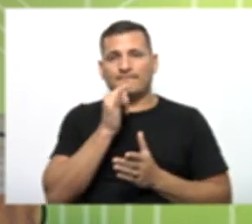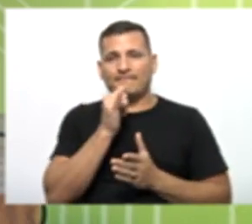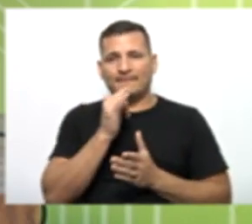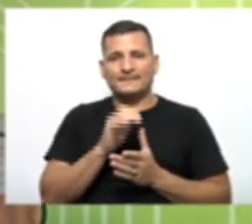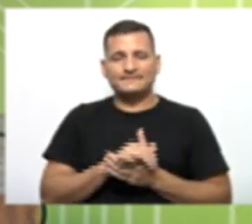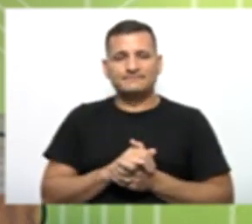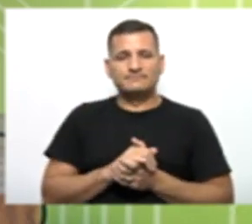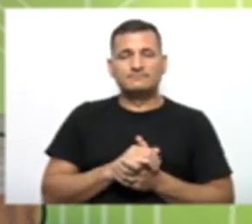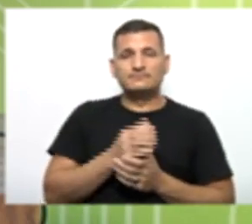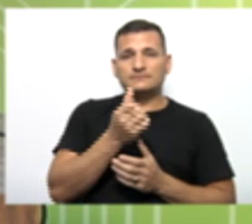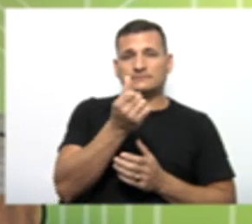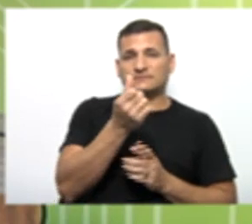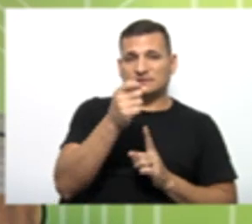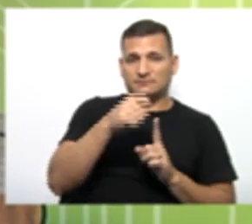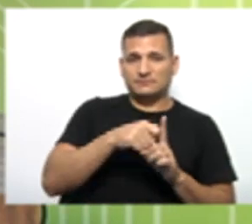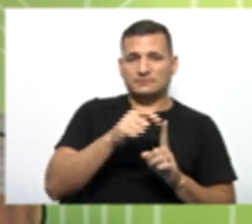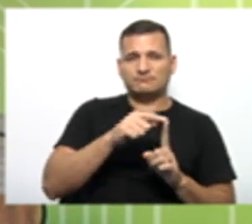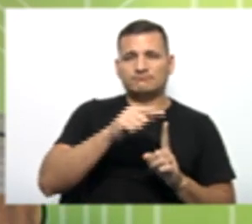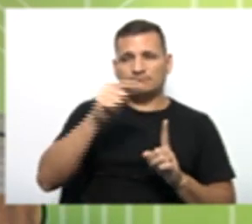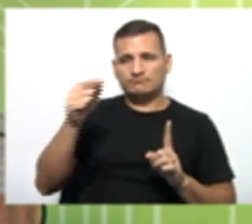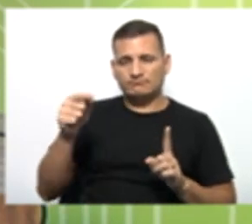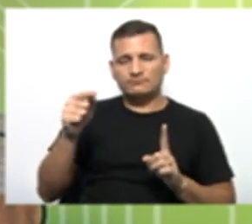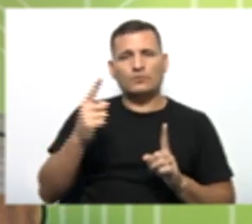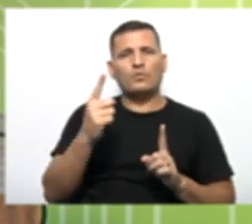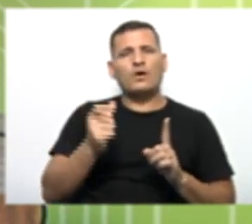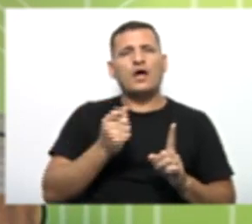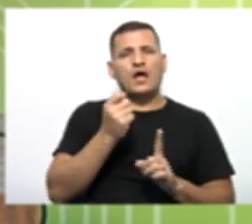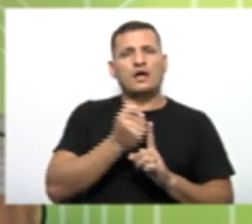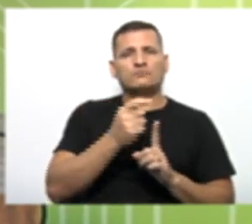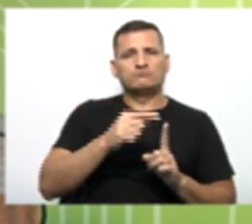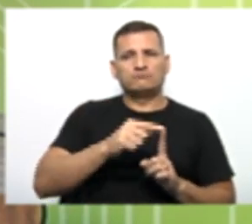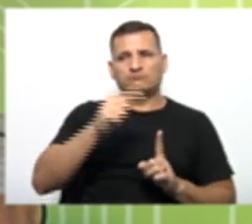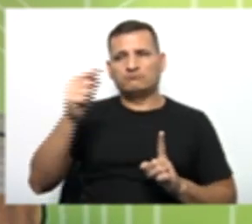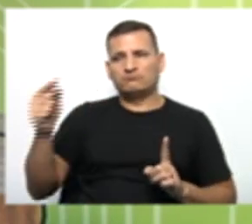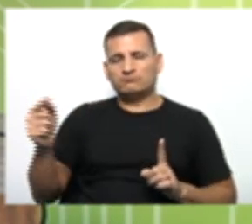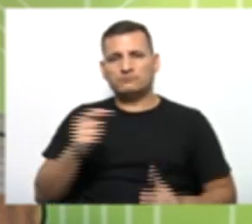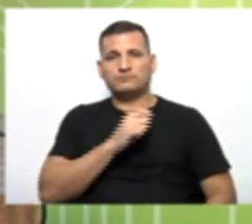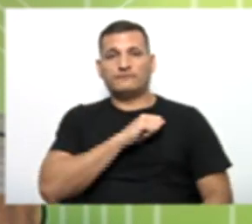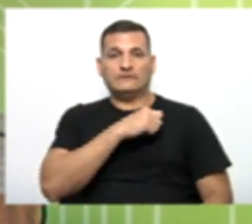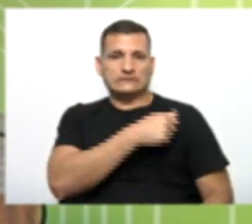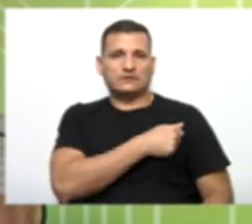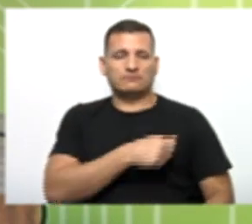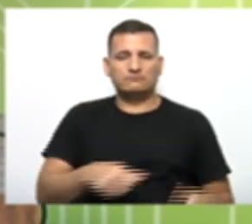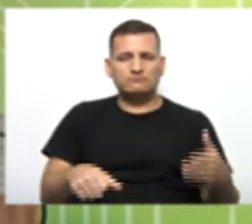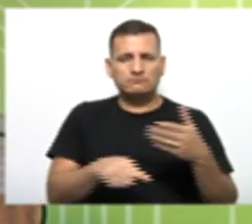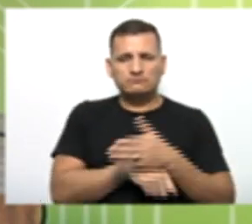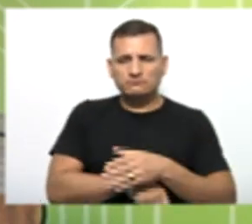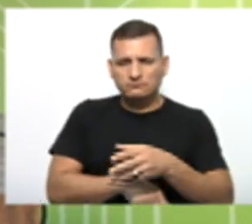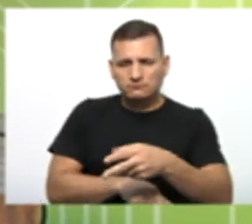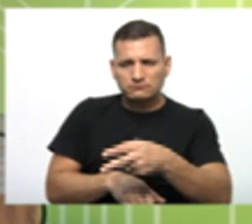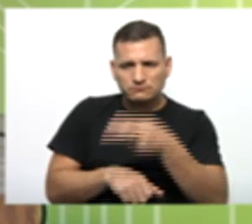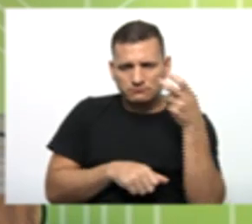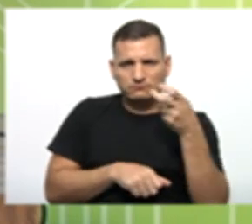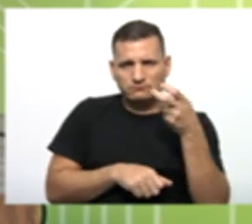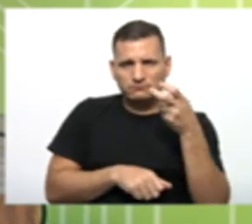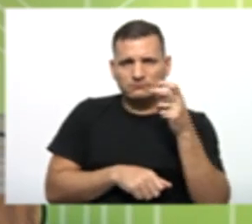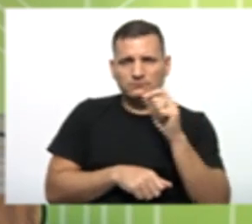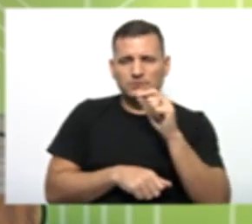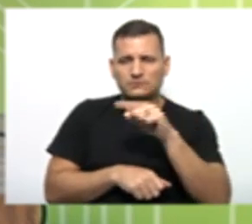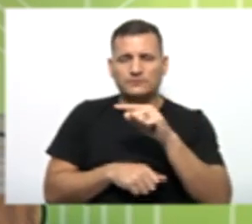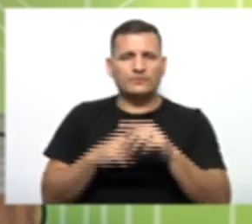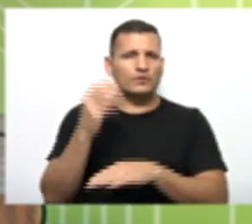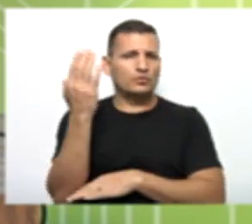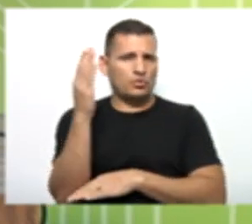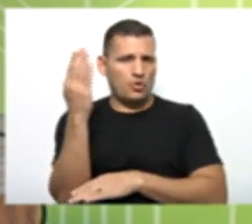a 6 meses, a 1 ano, chegar um fiscal de um órgão ambiental e verificar que a eclusa não está permitindo que